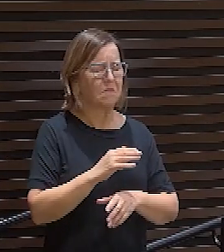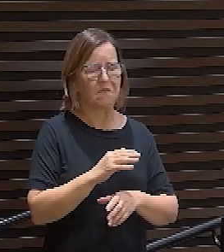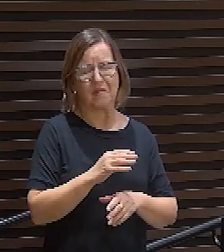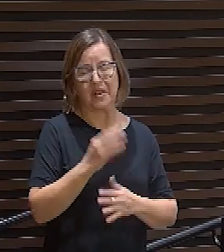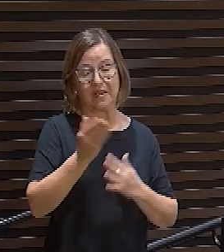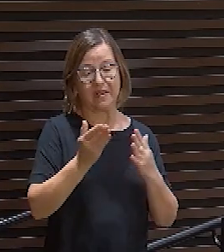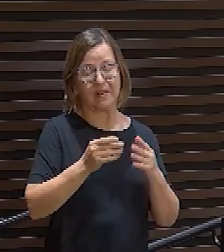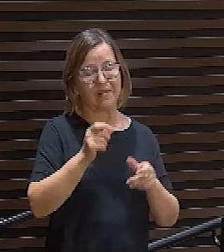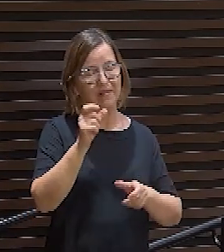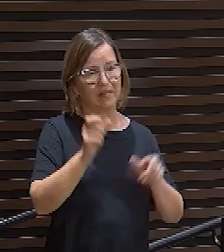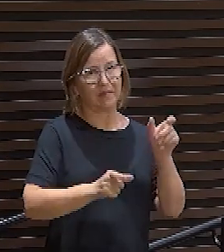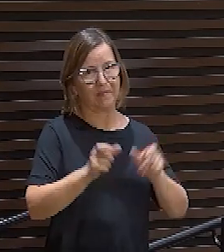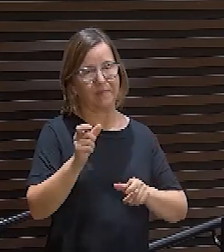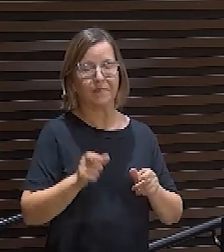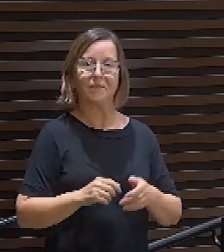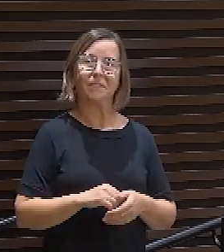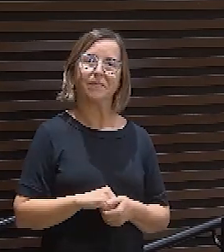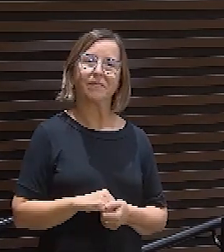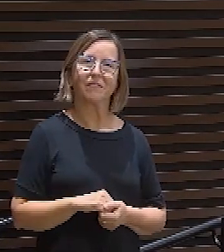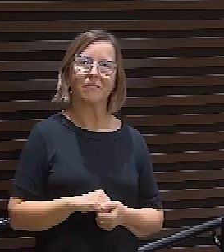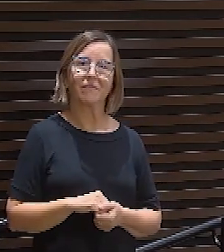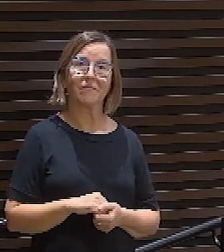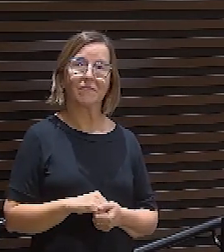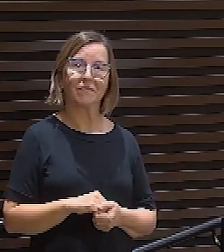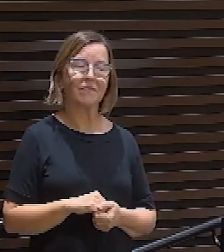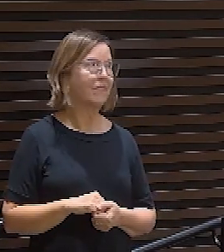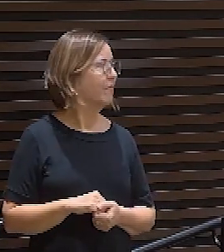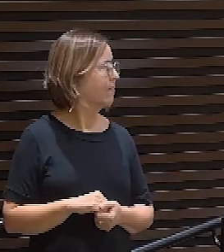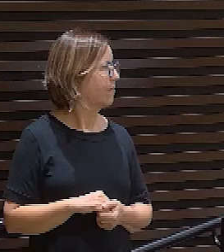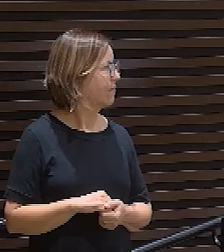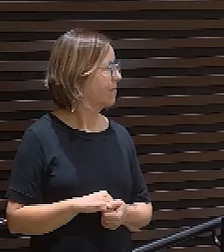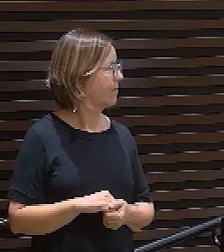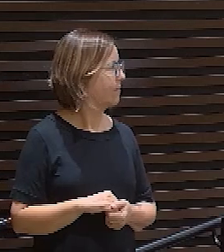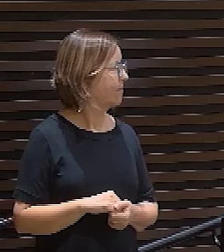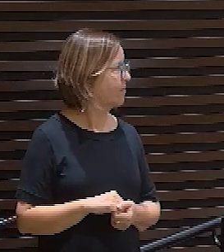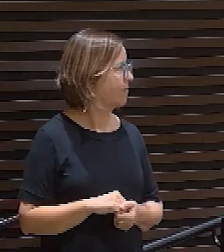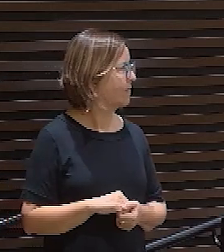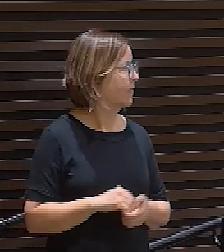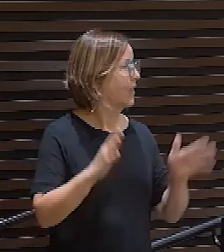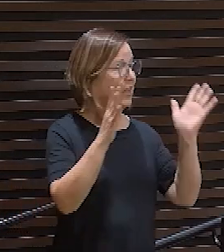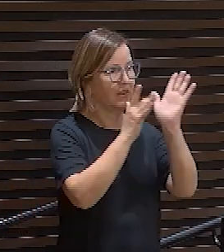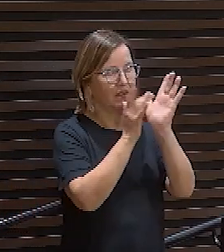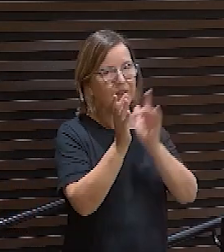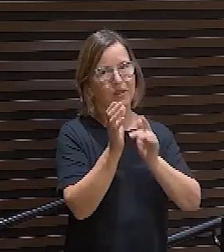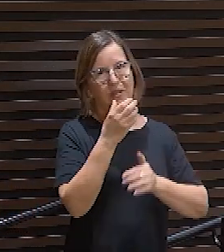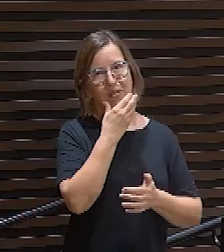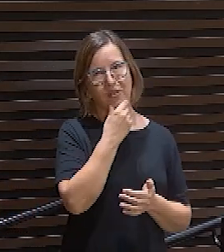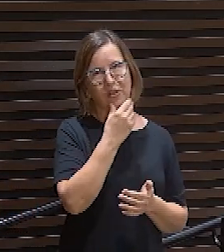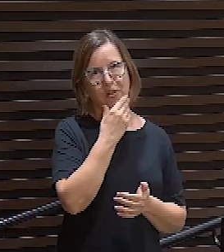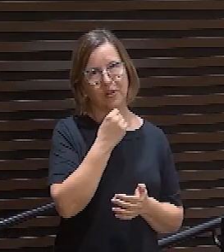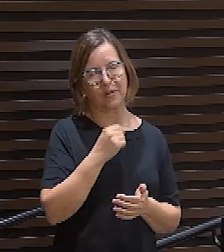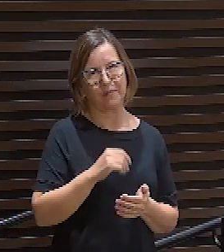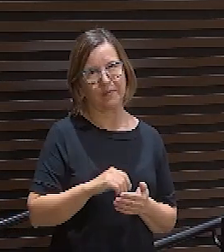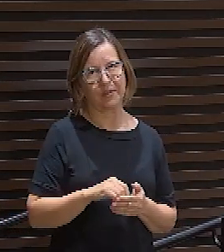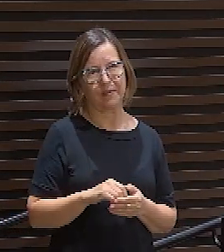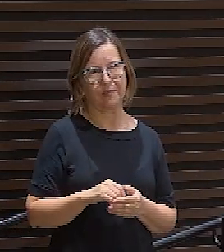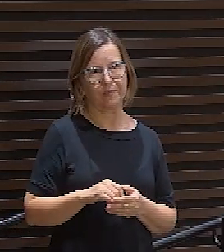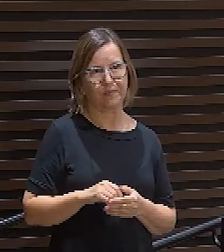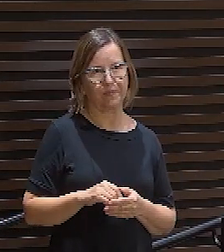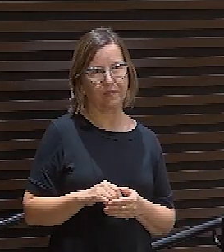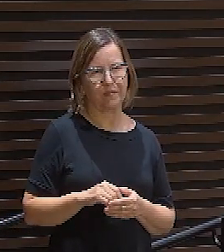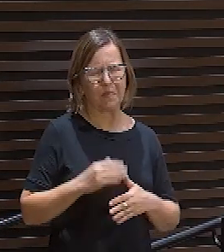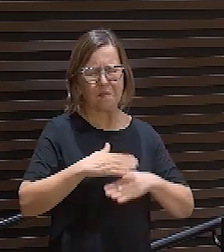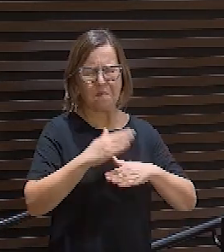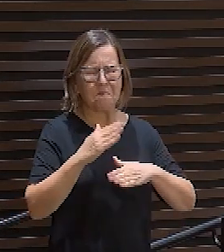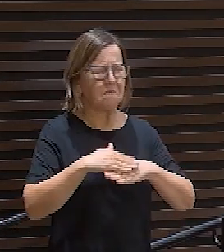ter. Mas, meus irmãos, ele é homem no senso mais